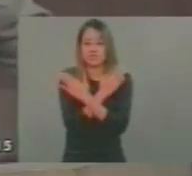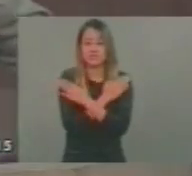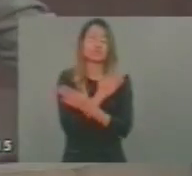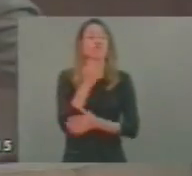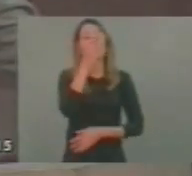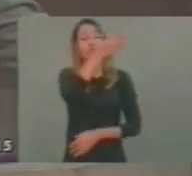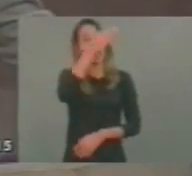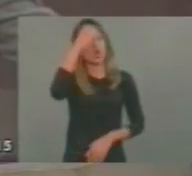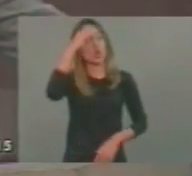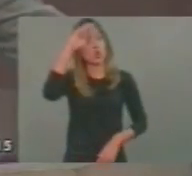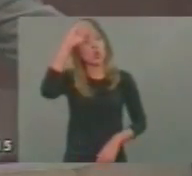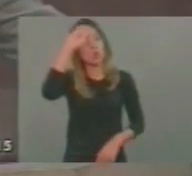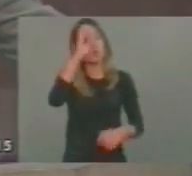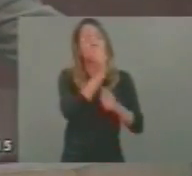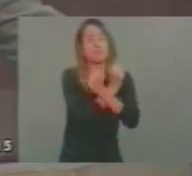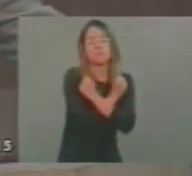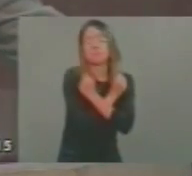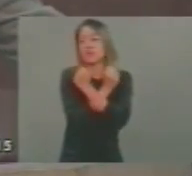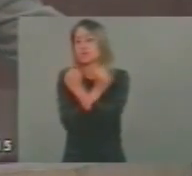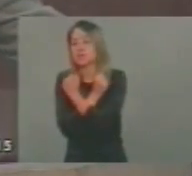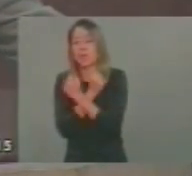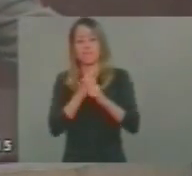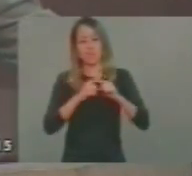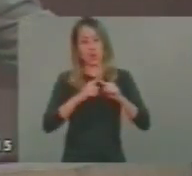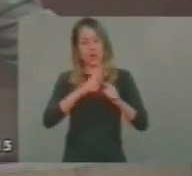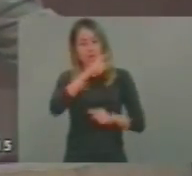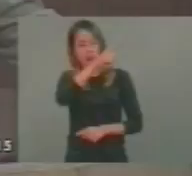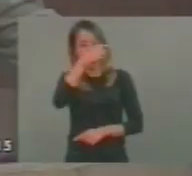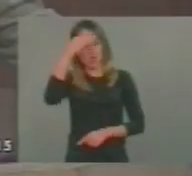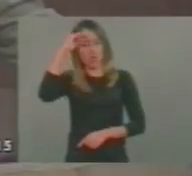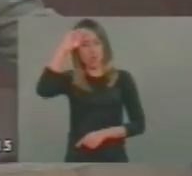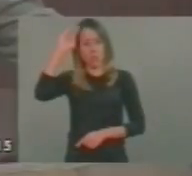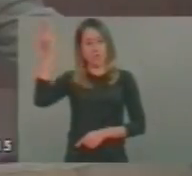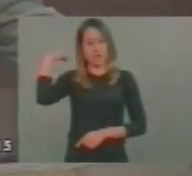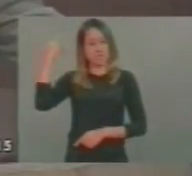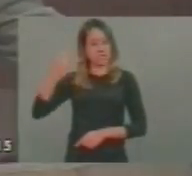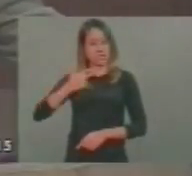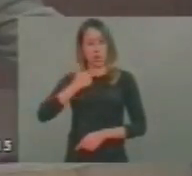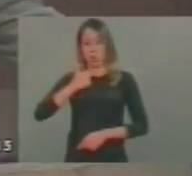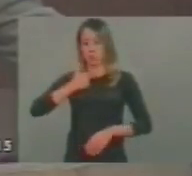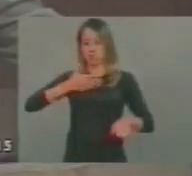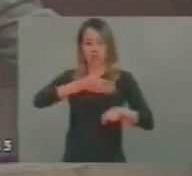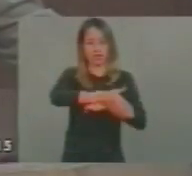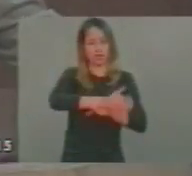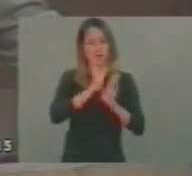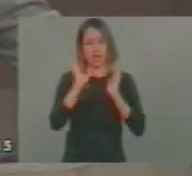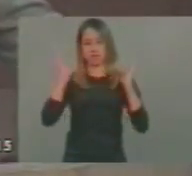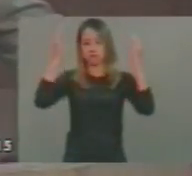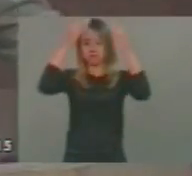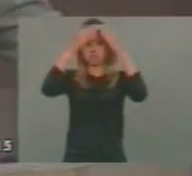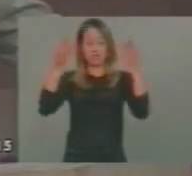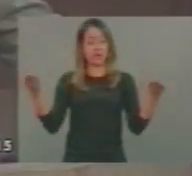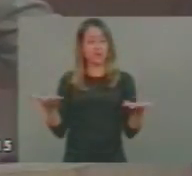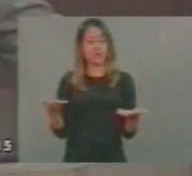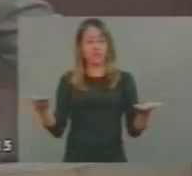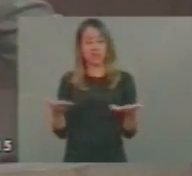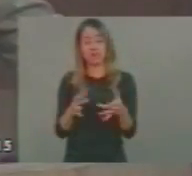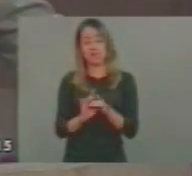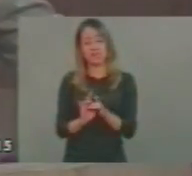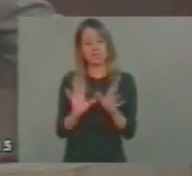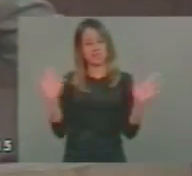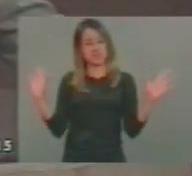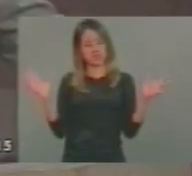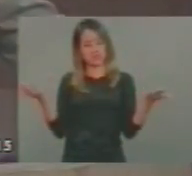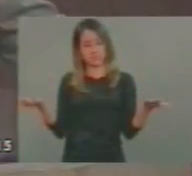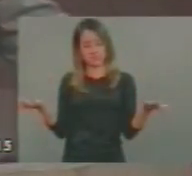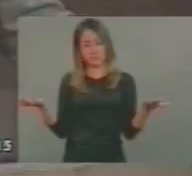O deputado Carlos Felipe, do PCdoB, sugeriu a destinação de 50% dos recursos que compõem o FECOP para a